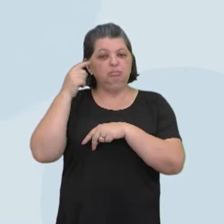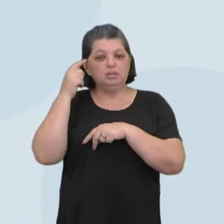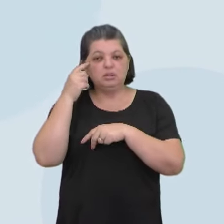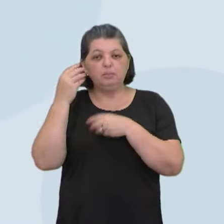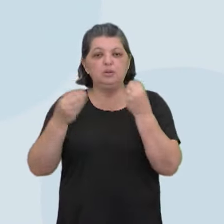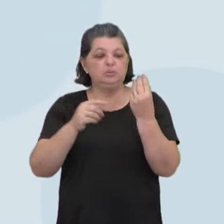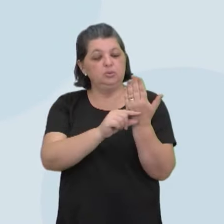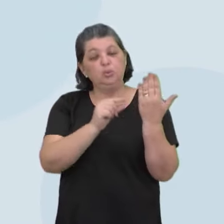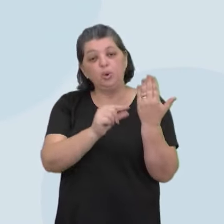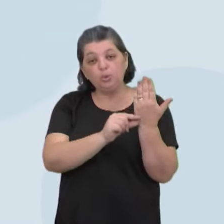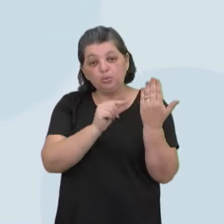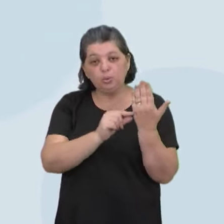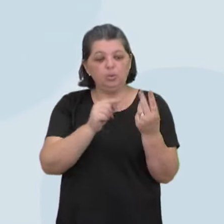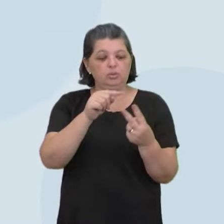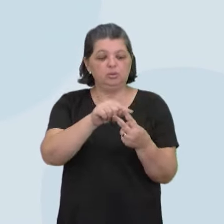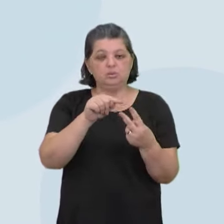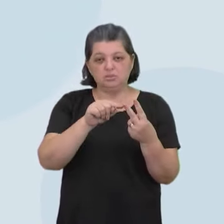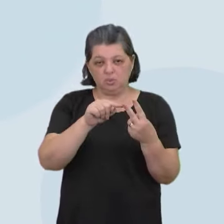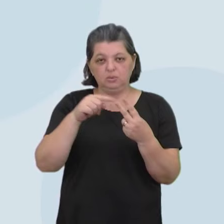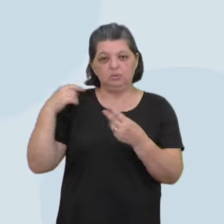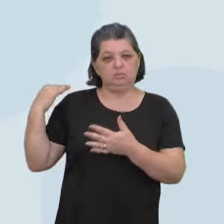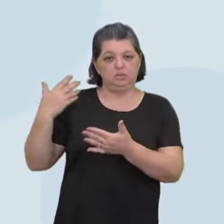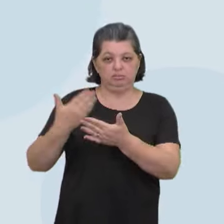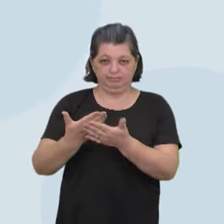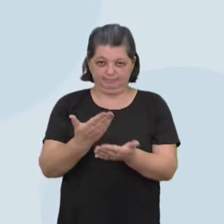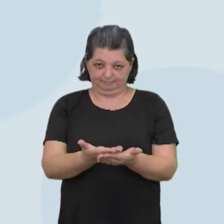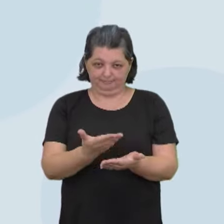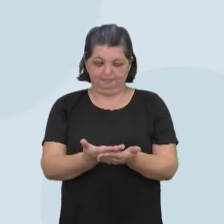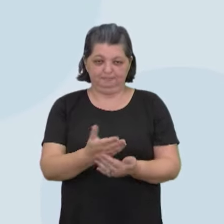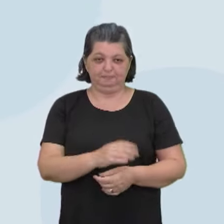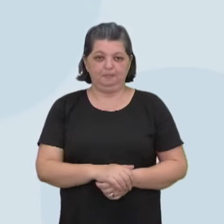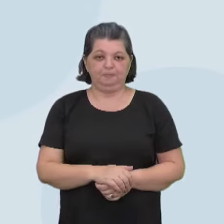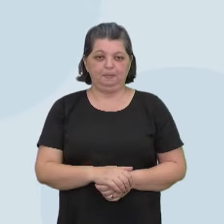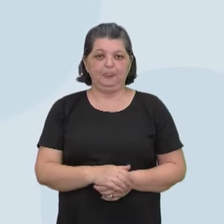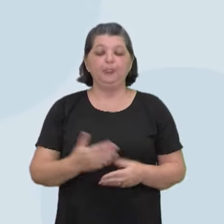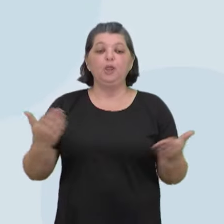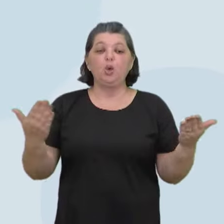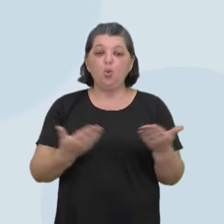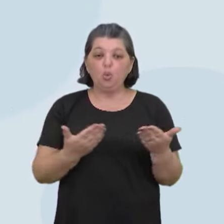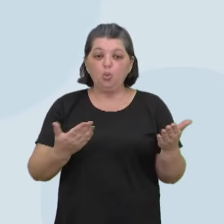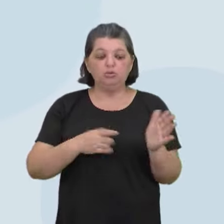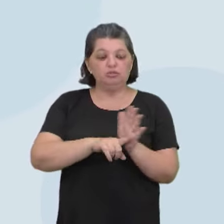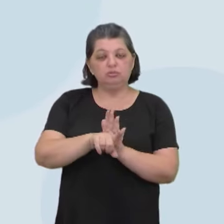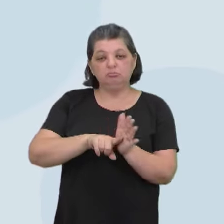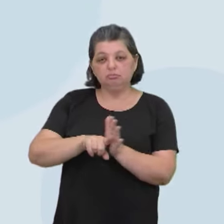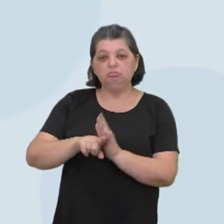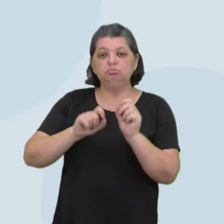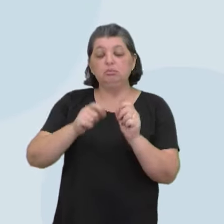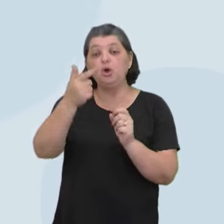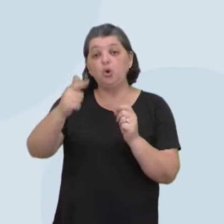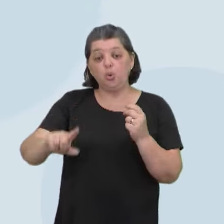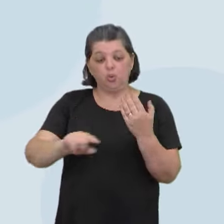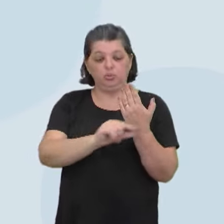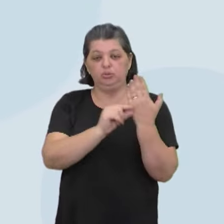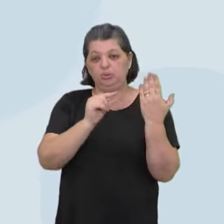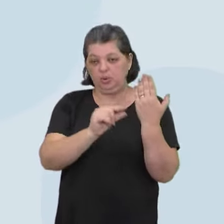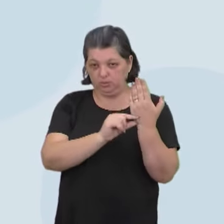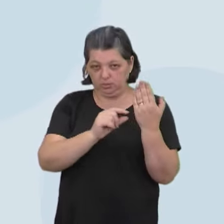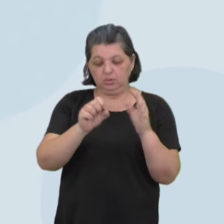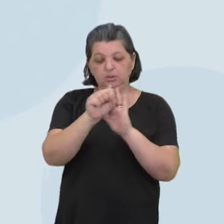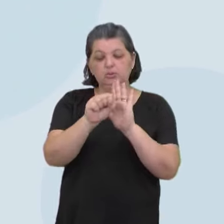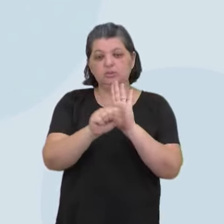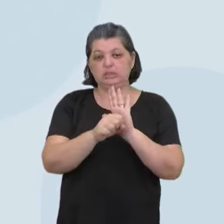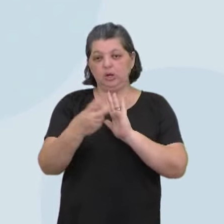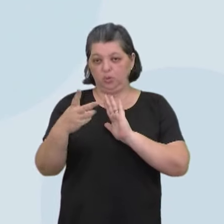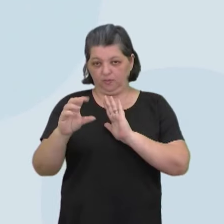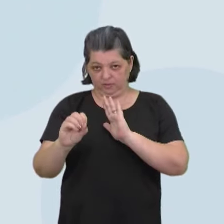desses autores ao longo dessa aula. E hoje vamos nos debruçar num outro autor, também do século